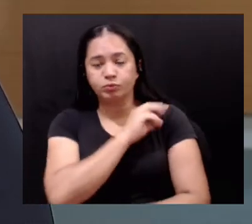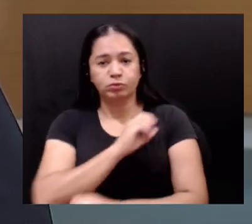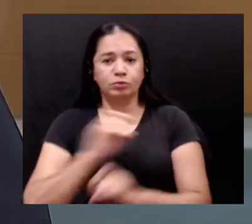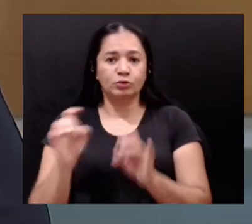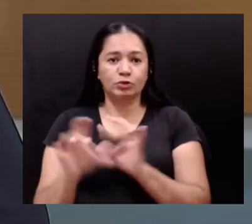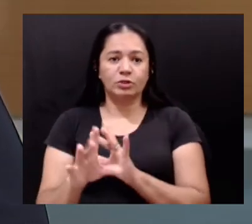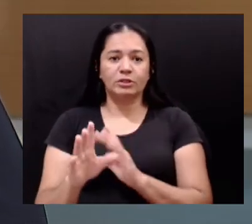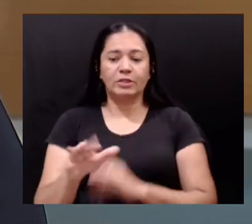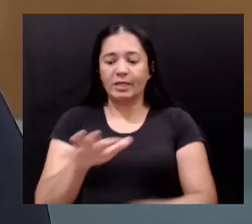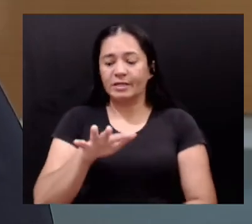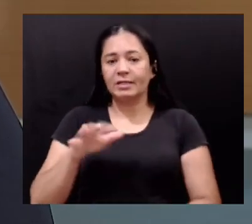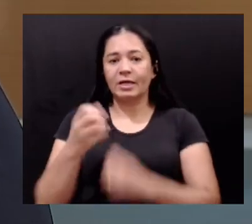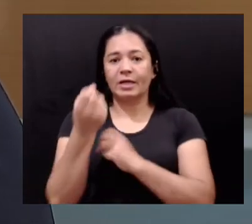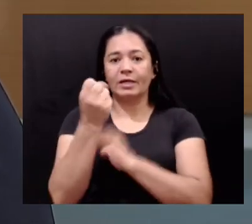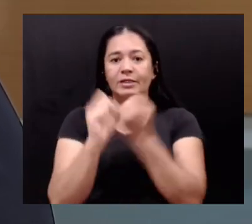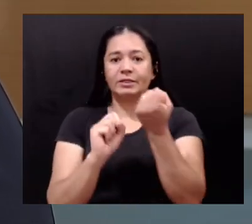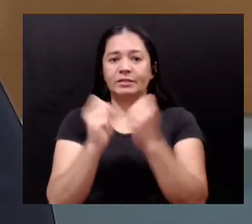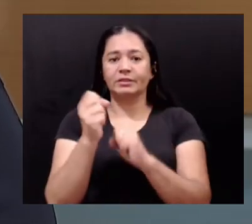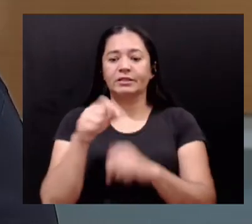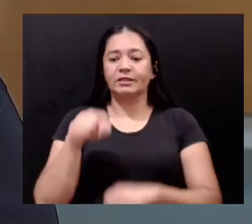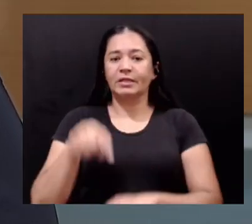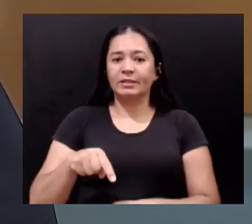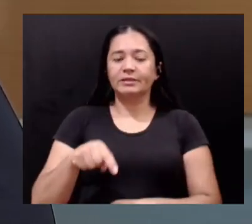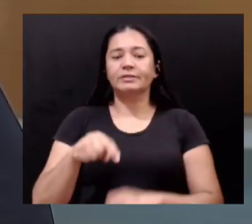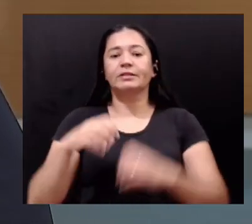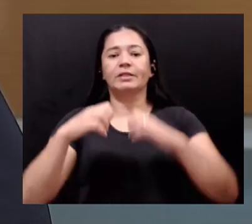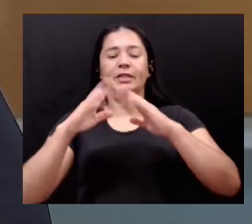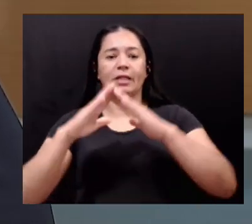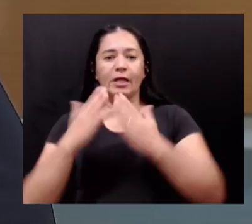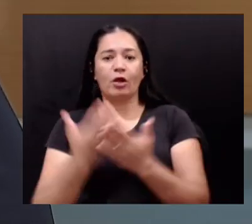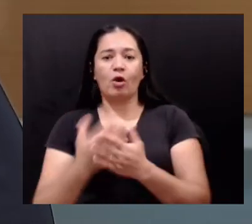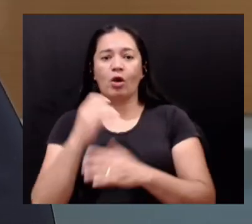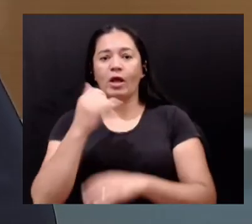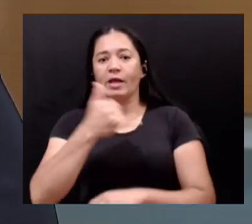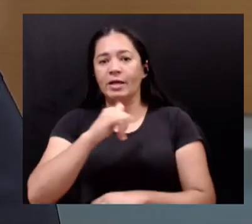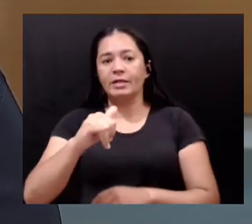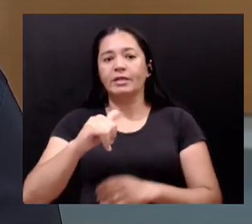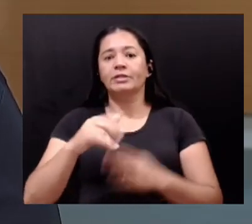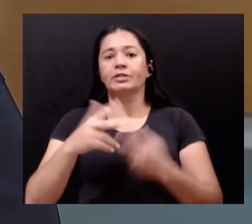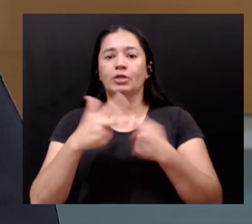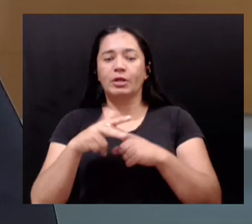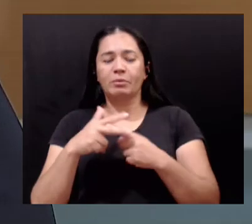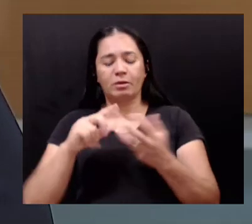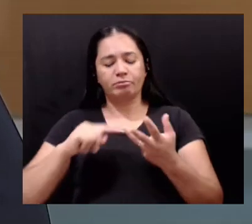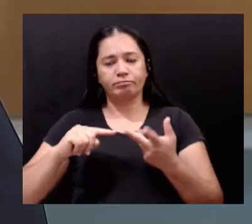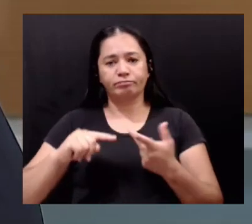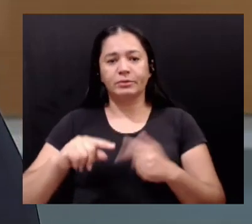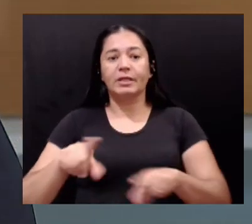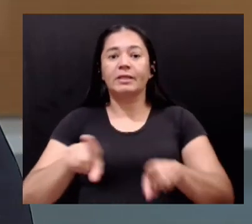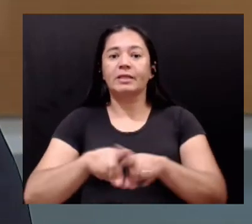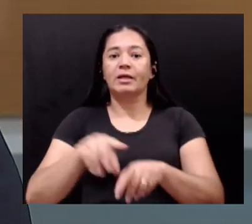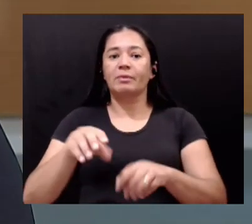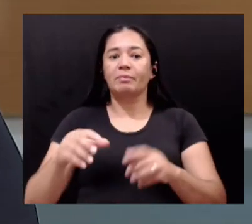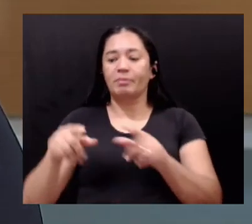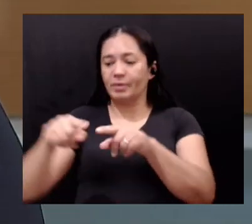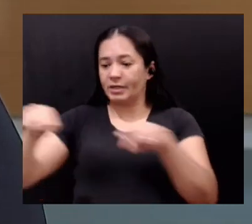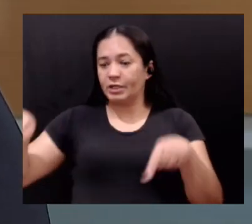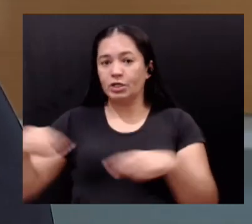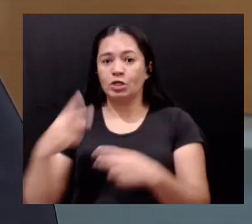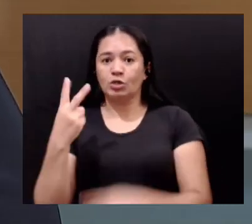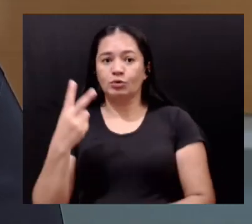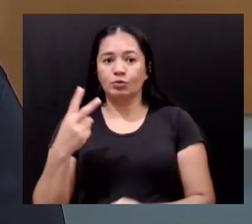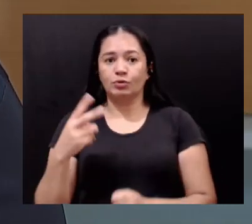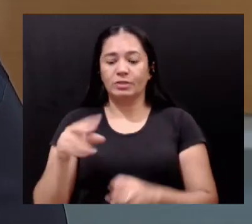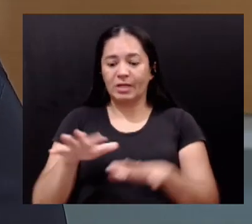indústria rodando aqui no Bento Quirino, eletrônica, eletrotécnica e mecânica. Nós temos 2 classes descentralizadas com a área de gestão.